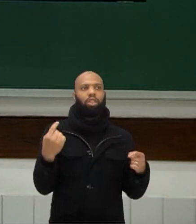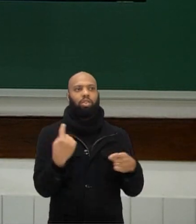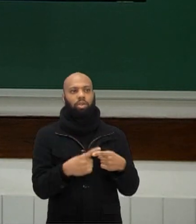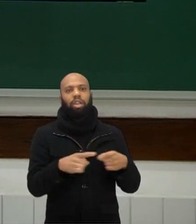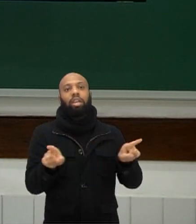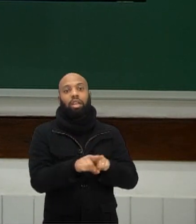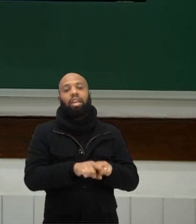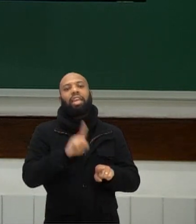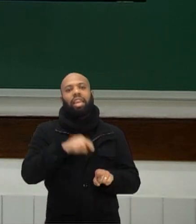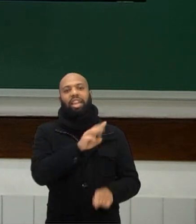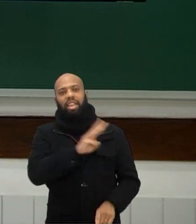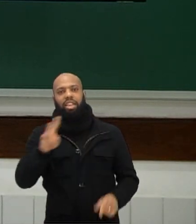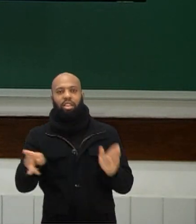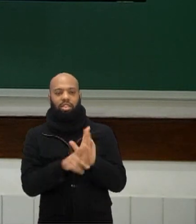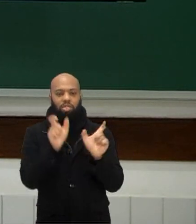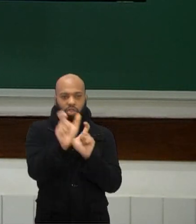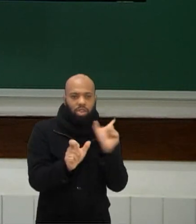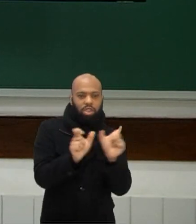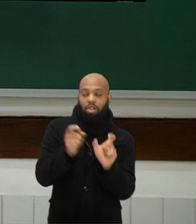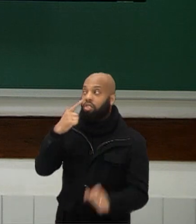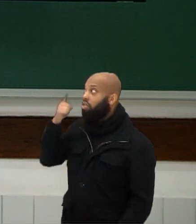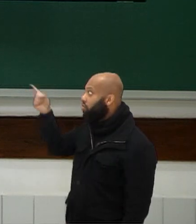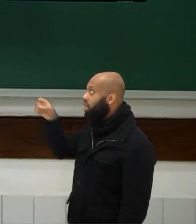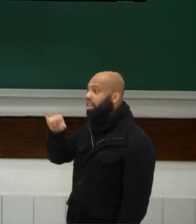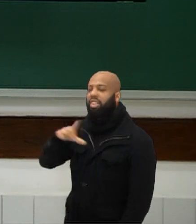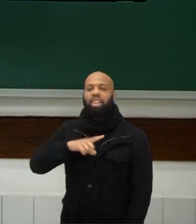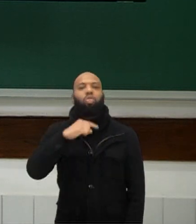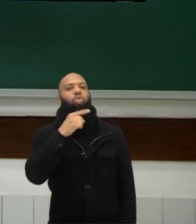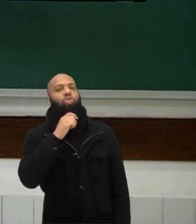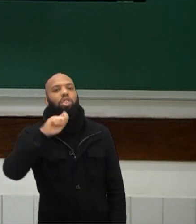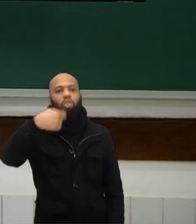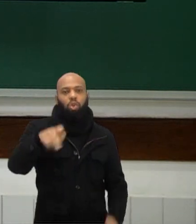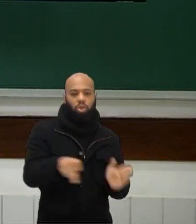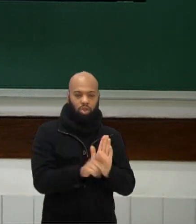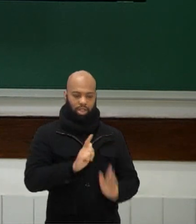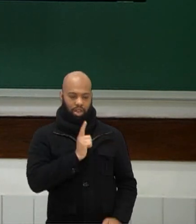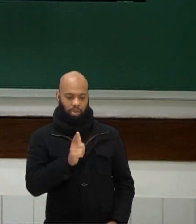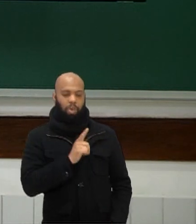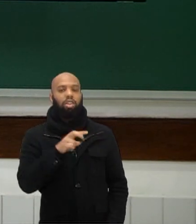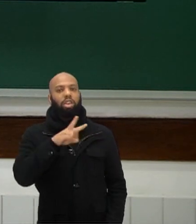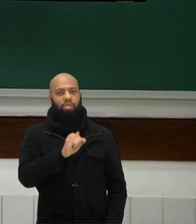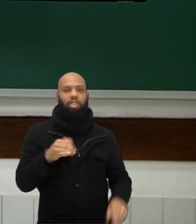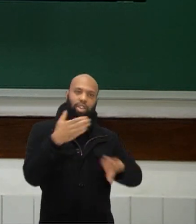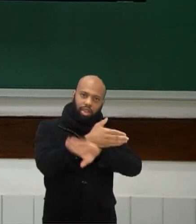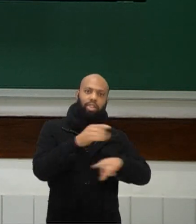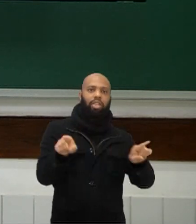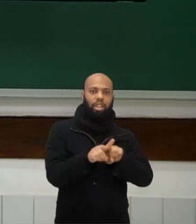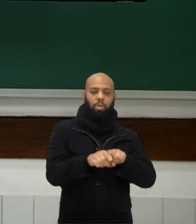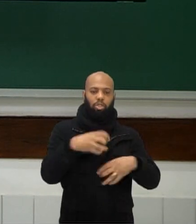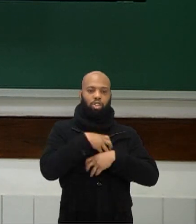o site conjugação.com.br para quando você tiver uma dúvida aí da conjugação